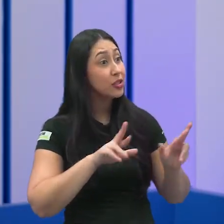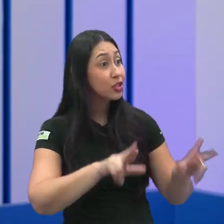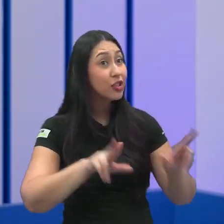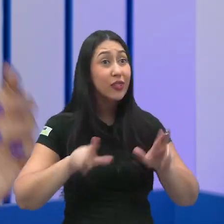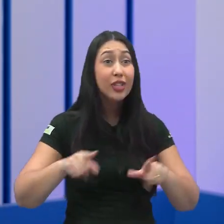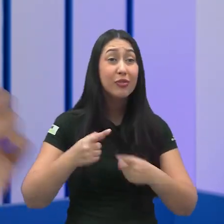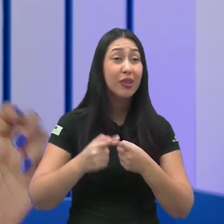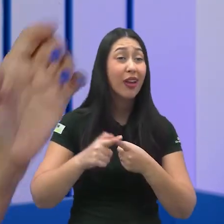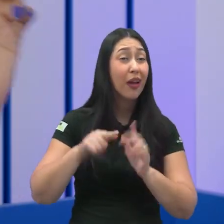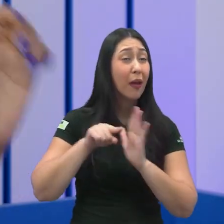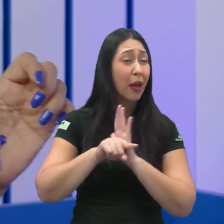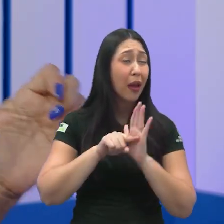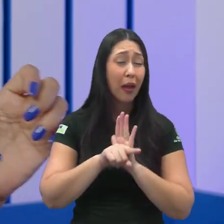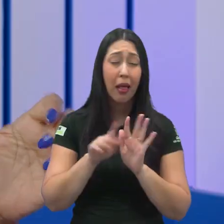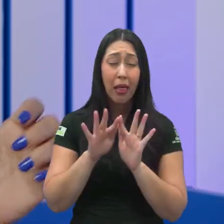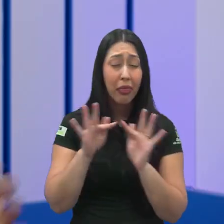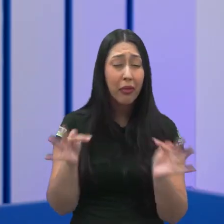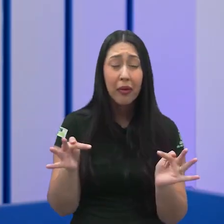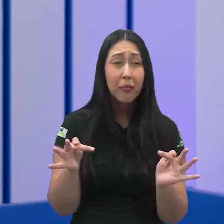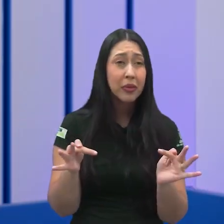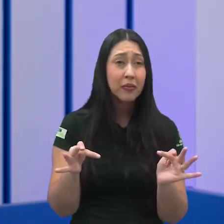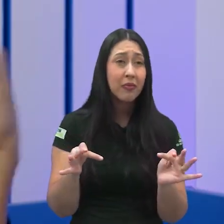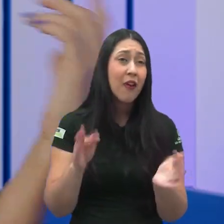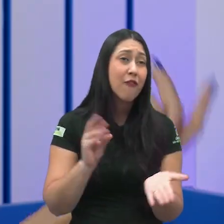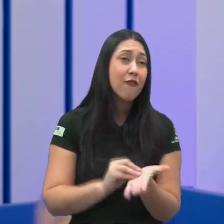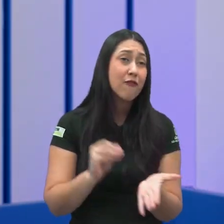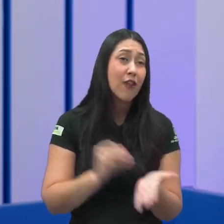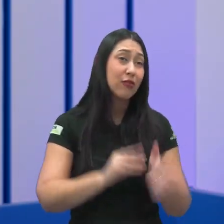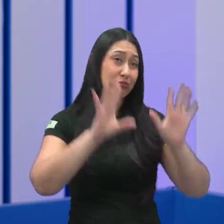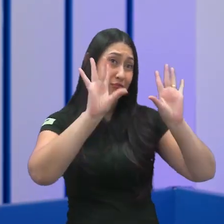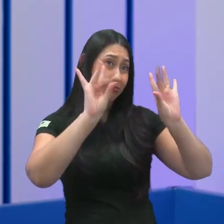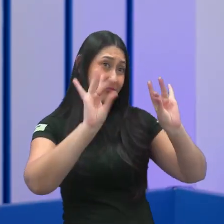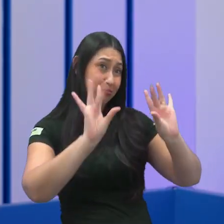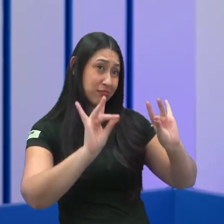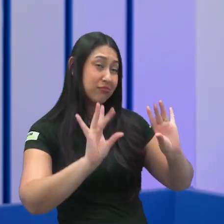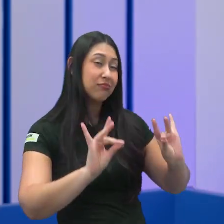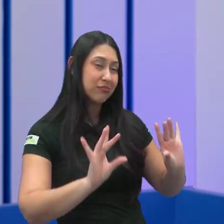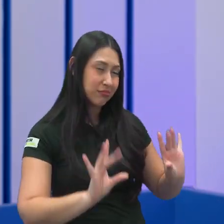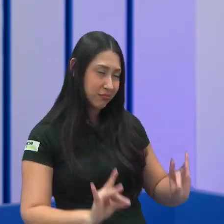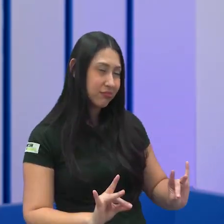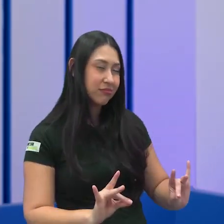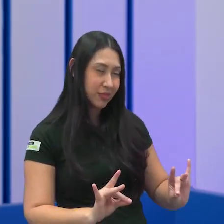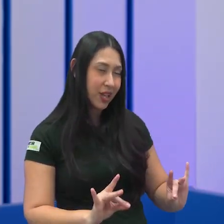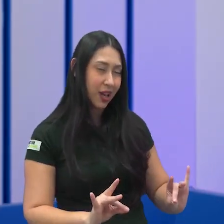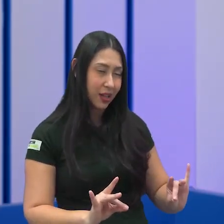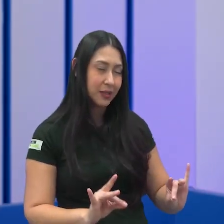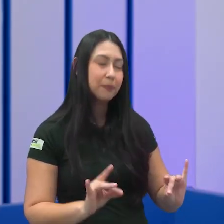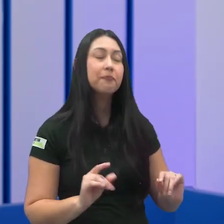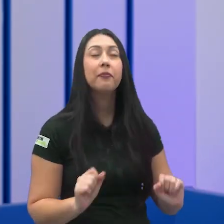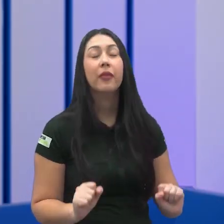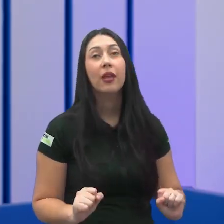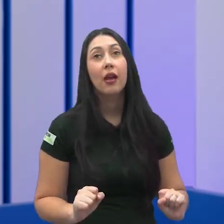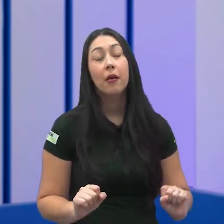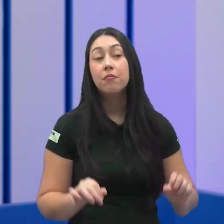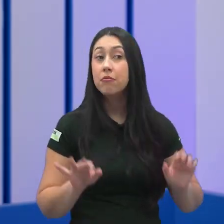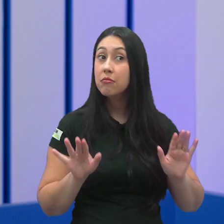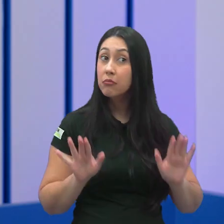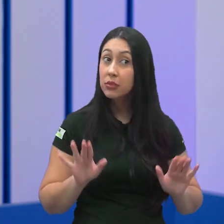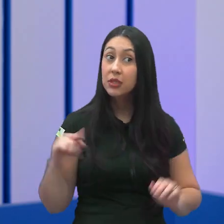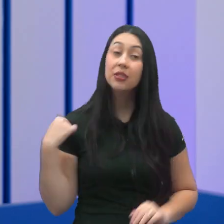às vezes é uma pesquisa muito pequena, né, relacionada ainda que não chega, né, totalmente essa